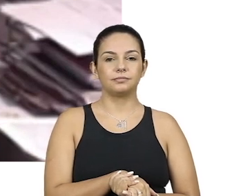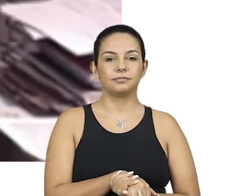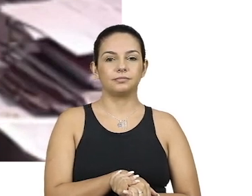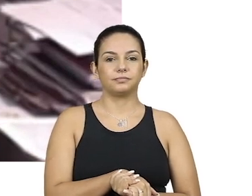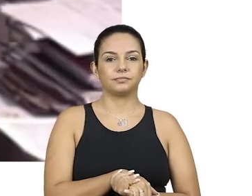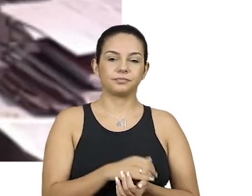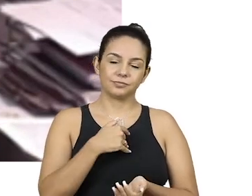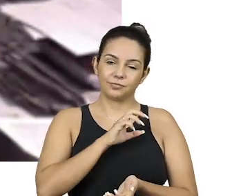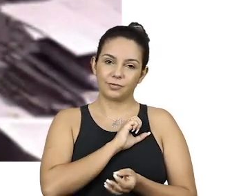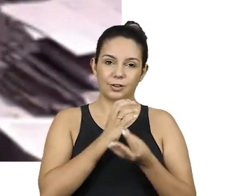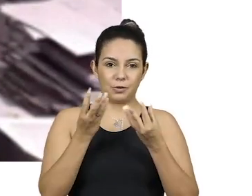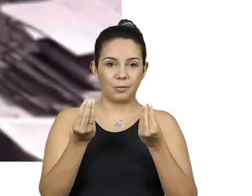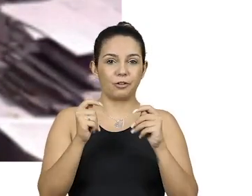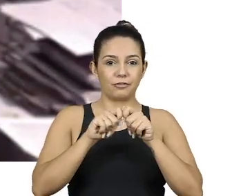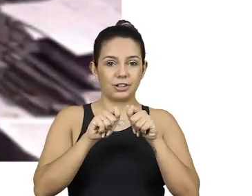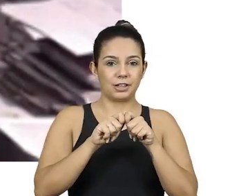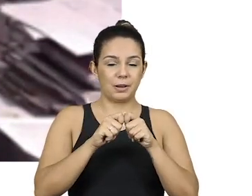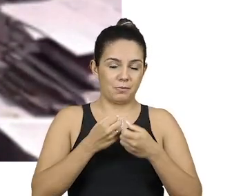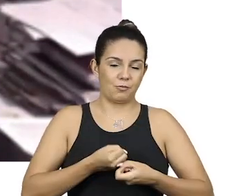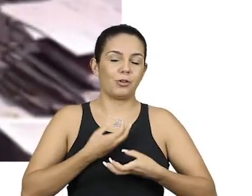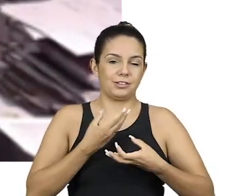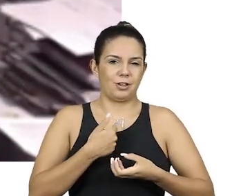eu gosto muito de fazer poesia.